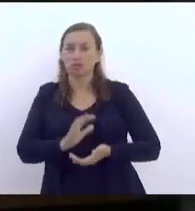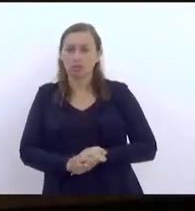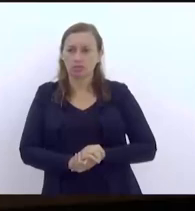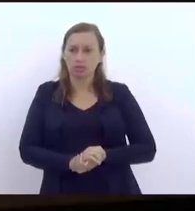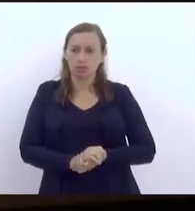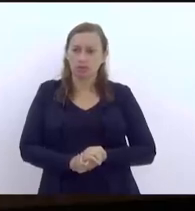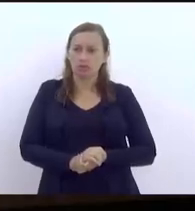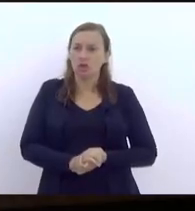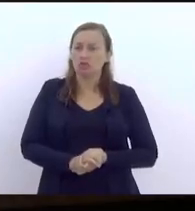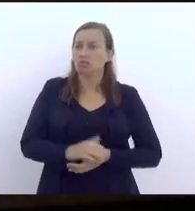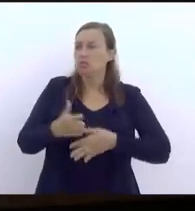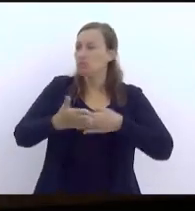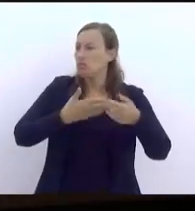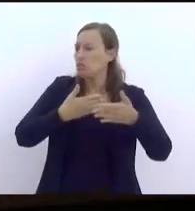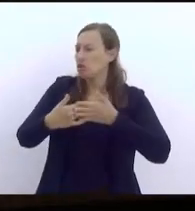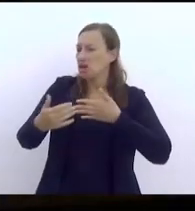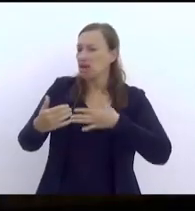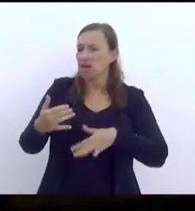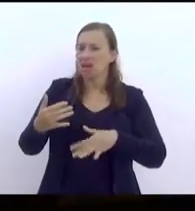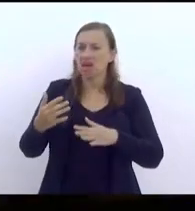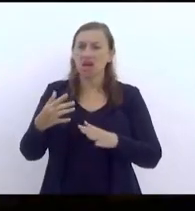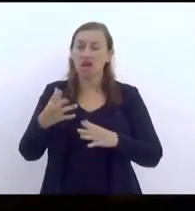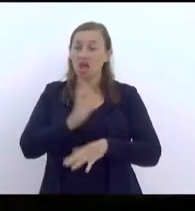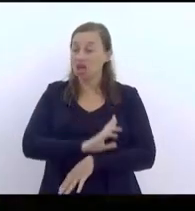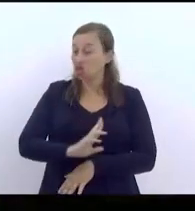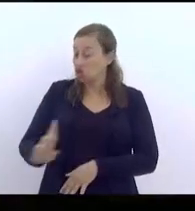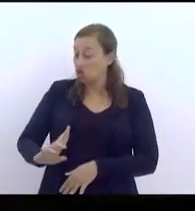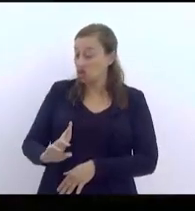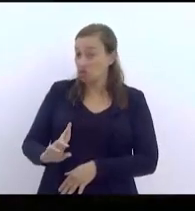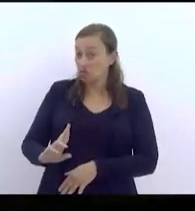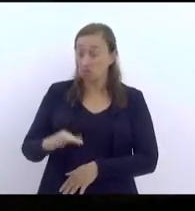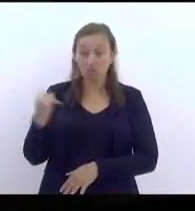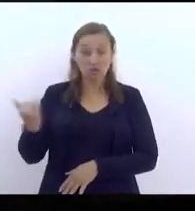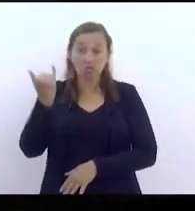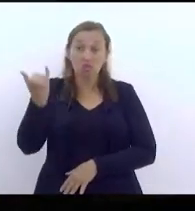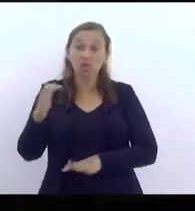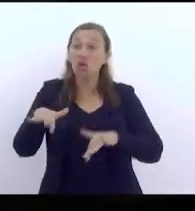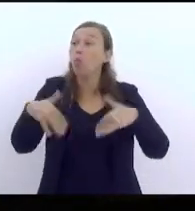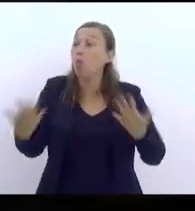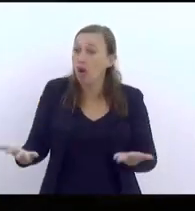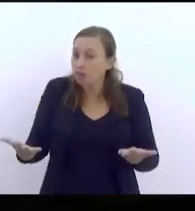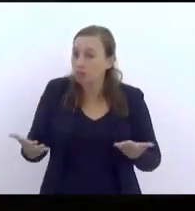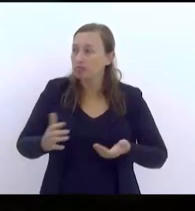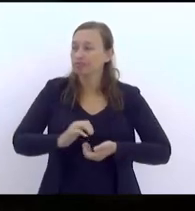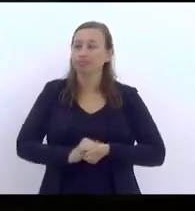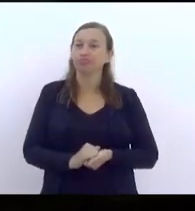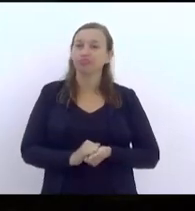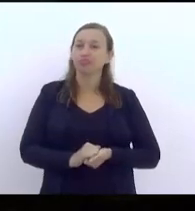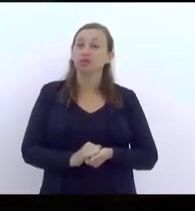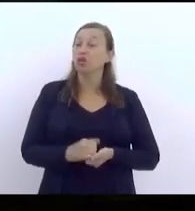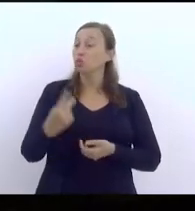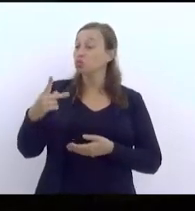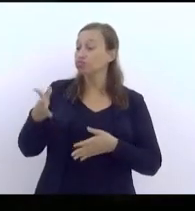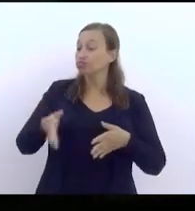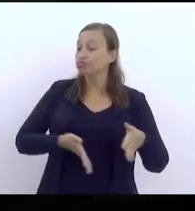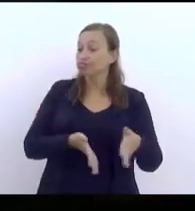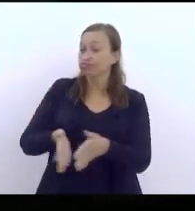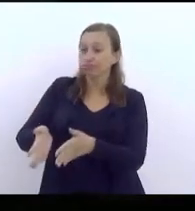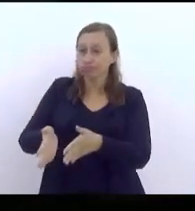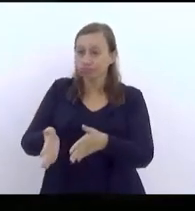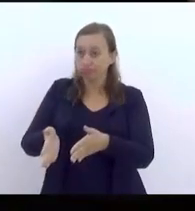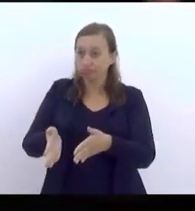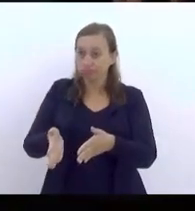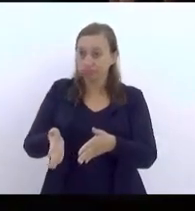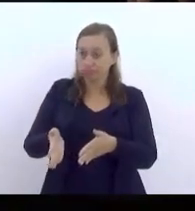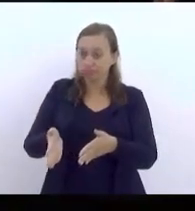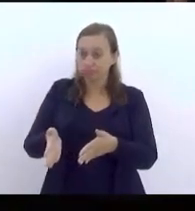seja evangélico, pouco importa. E pouco importa também o seu caminho e o